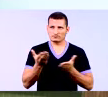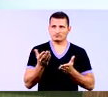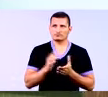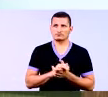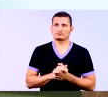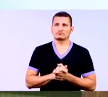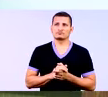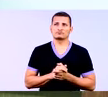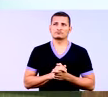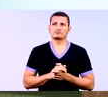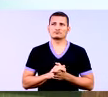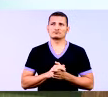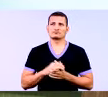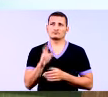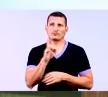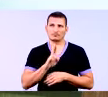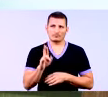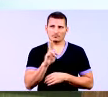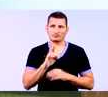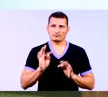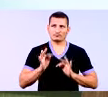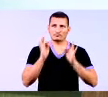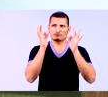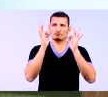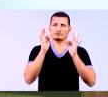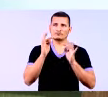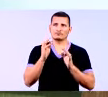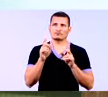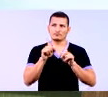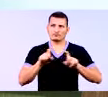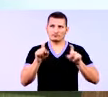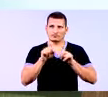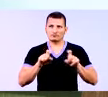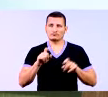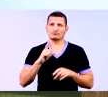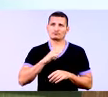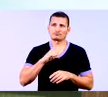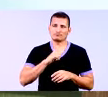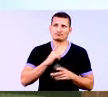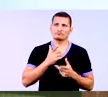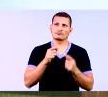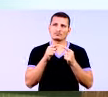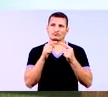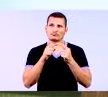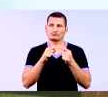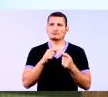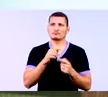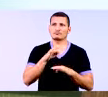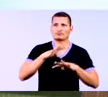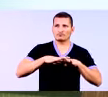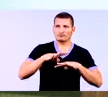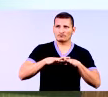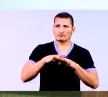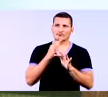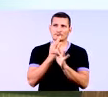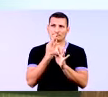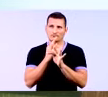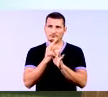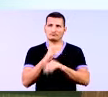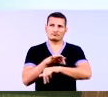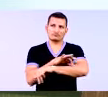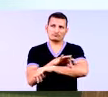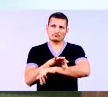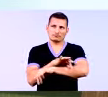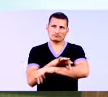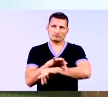de tecnologia com informática saiu da matemática e da física. Né? Depois os engenheiros pegaram esse negócio aí e conseguiram